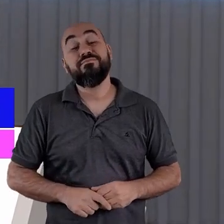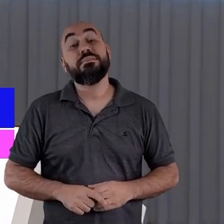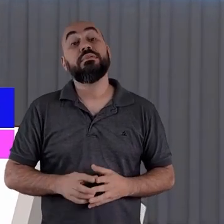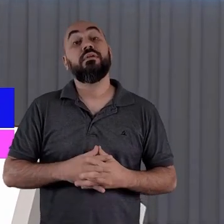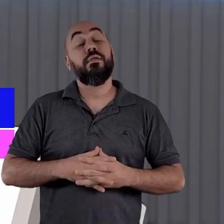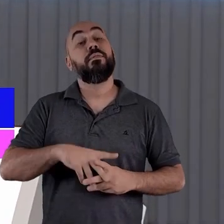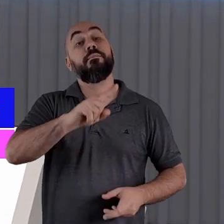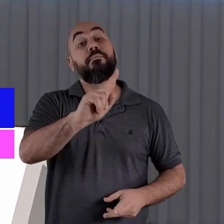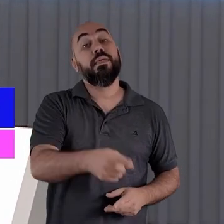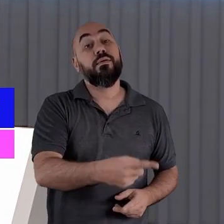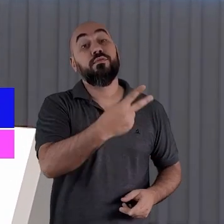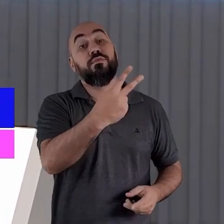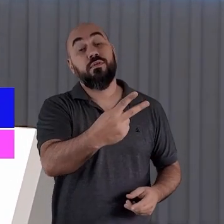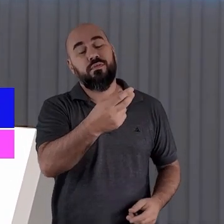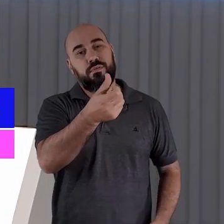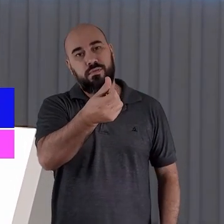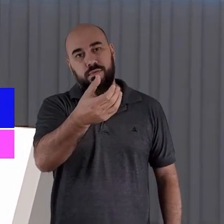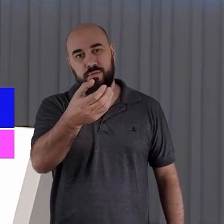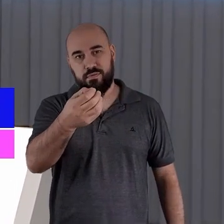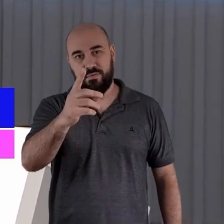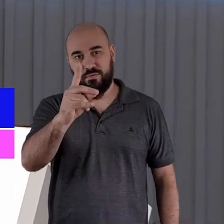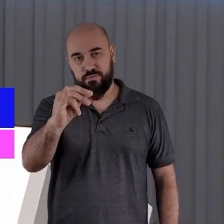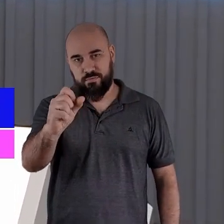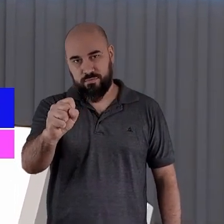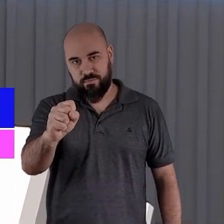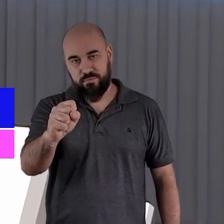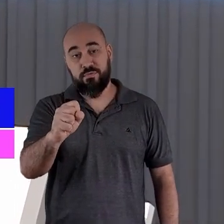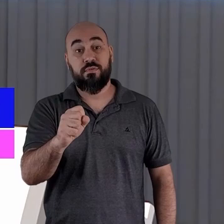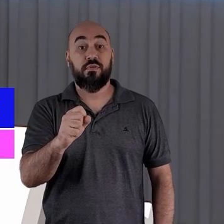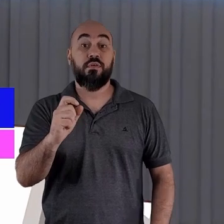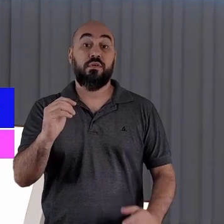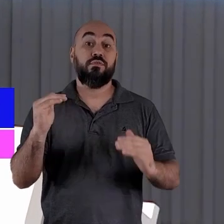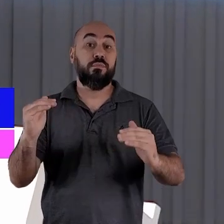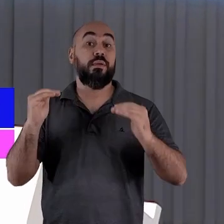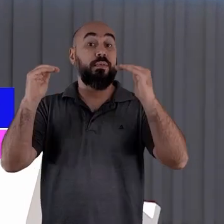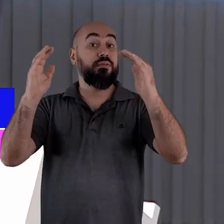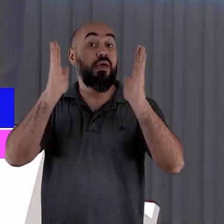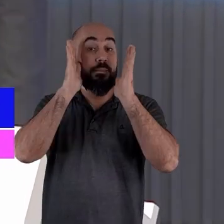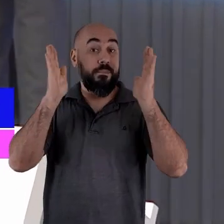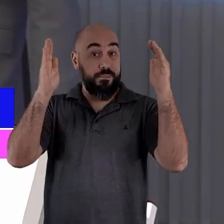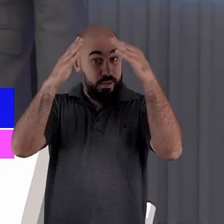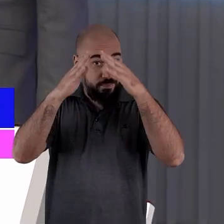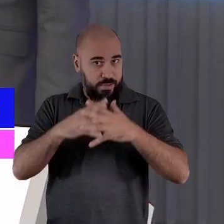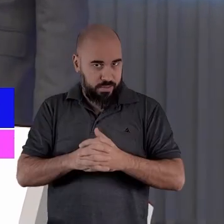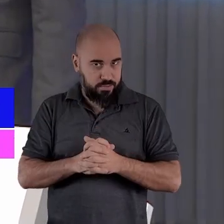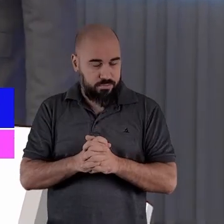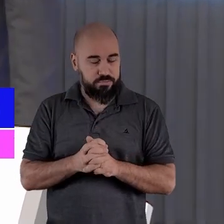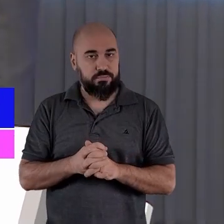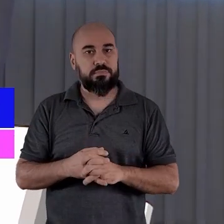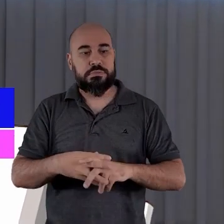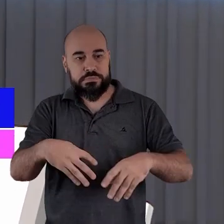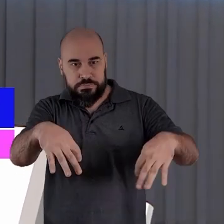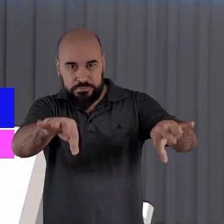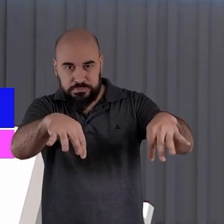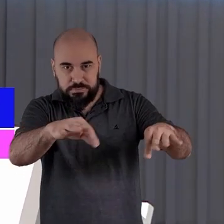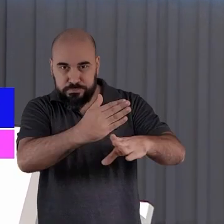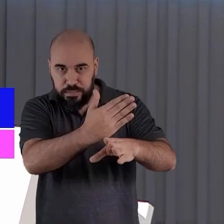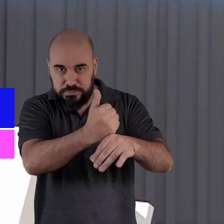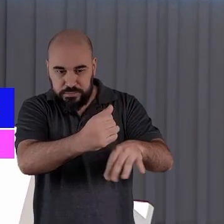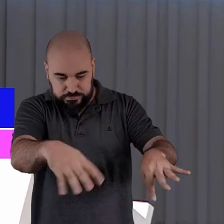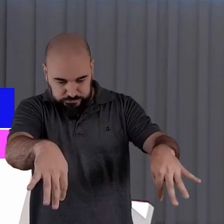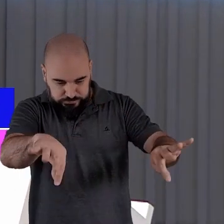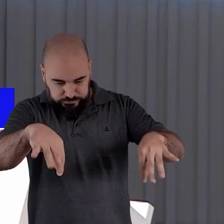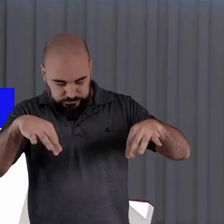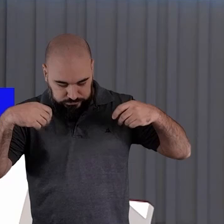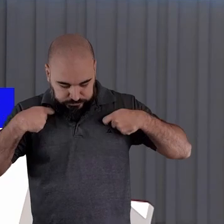esses 1260 dias da supremacia papal. O pano de saco que as